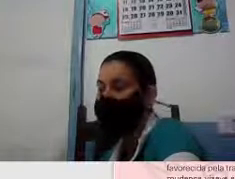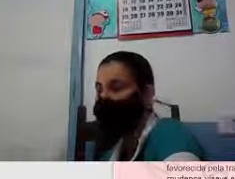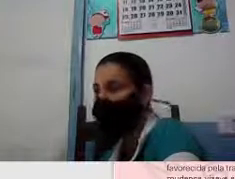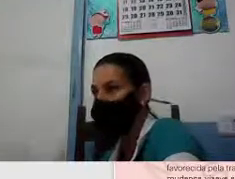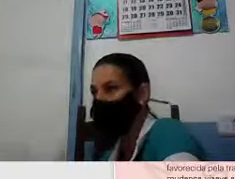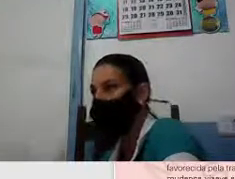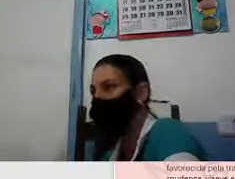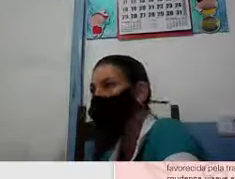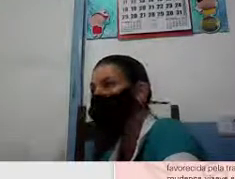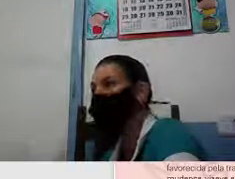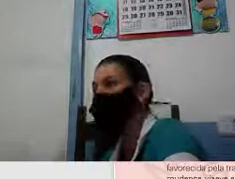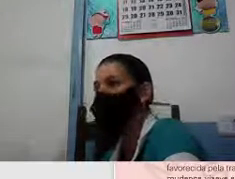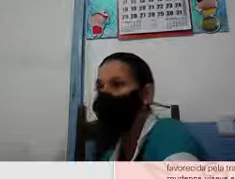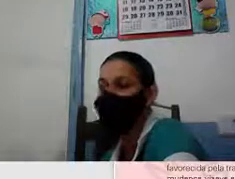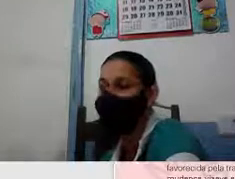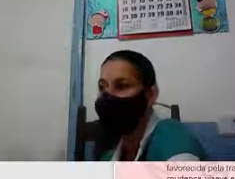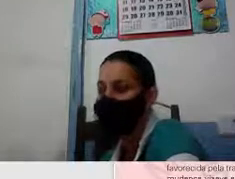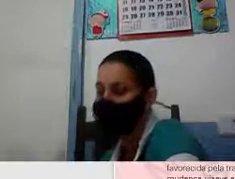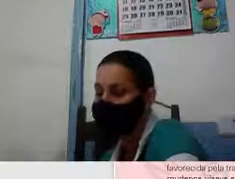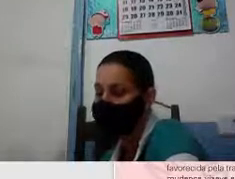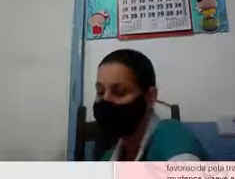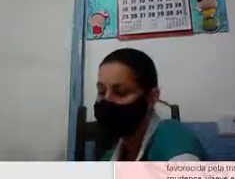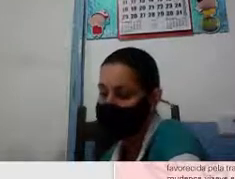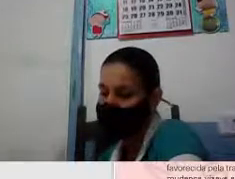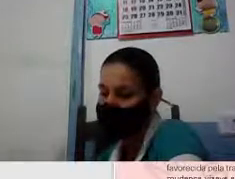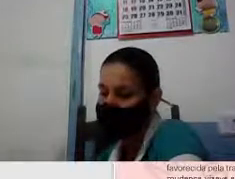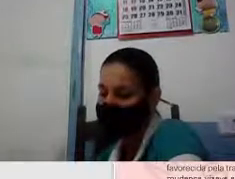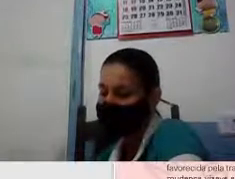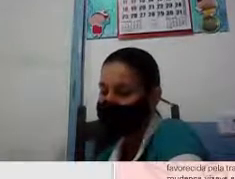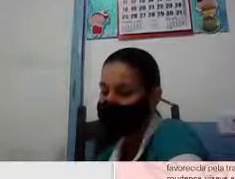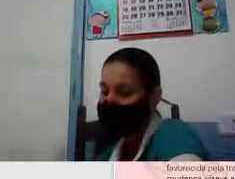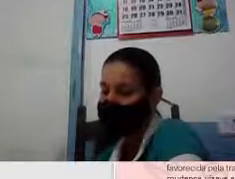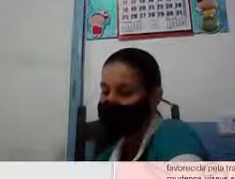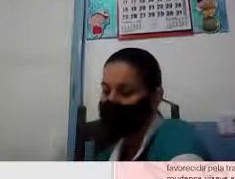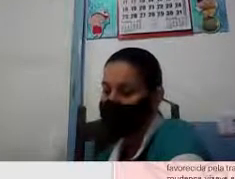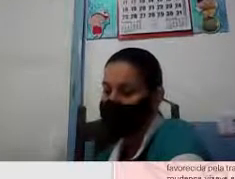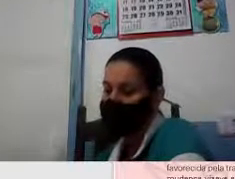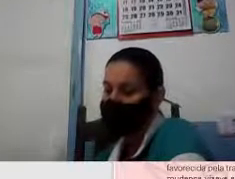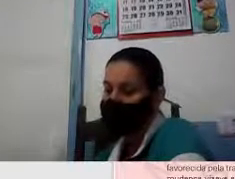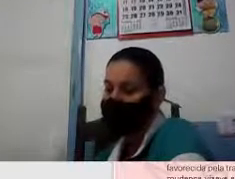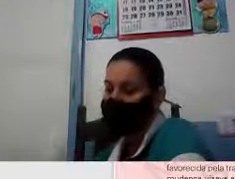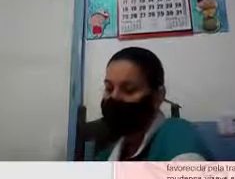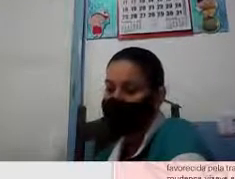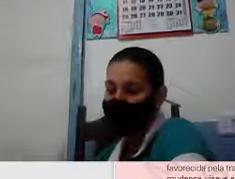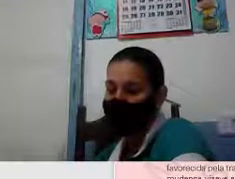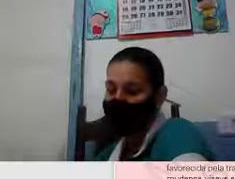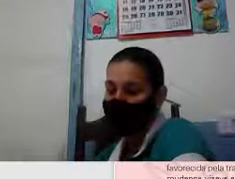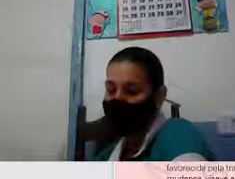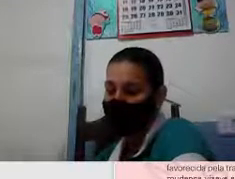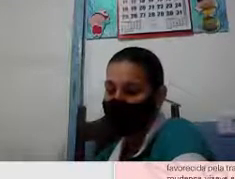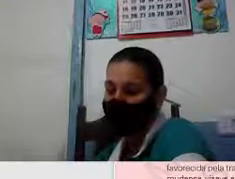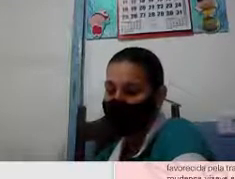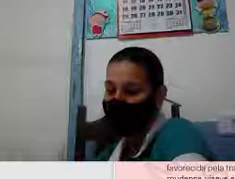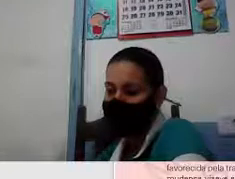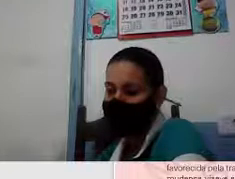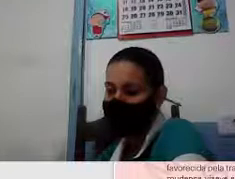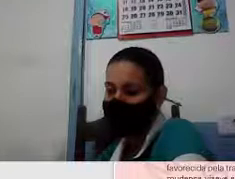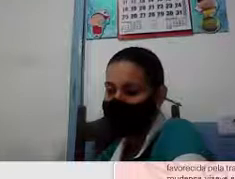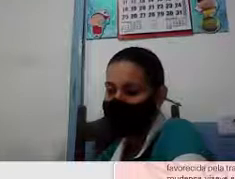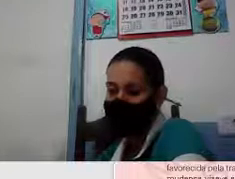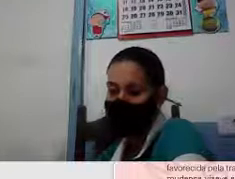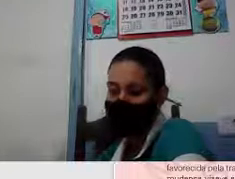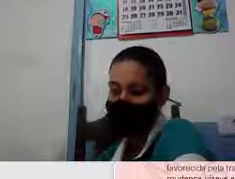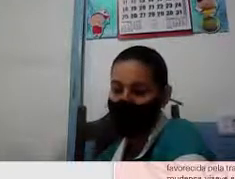o excesso, tá? Tudo aquilo que era exagero, então, era retirado, certo? Então, essas aí são as informações que